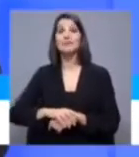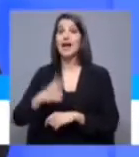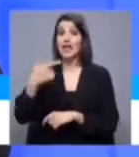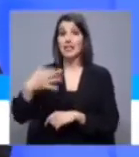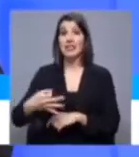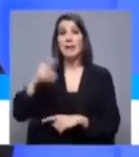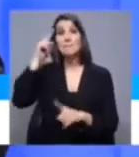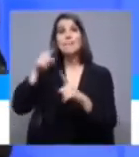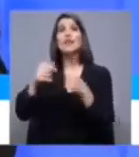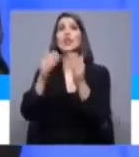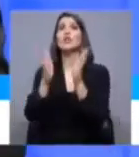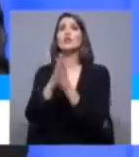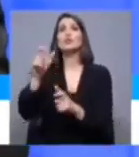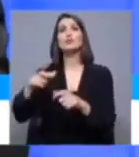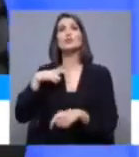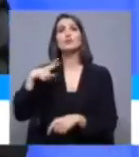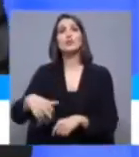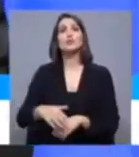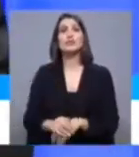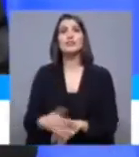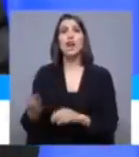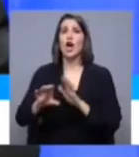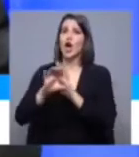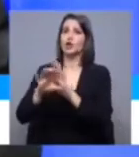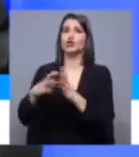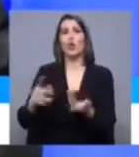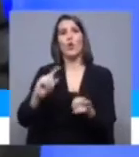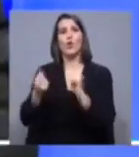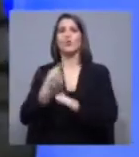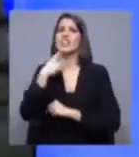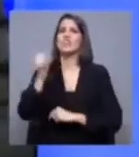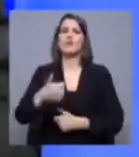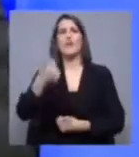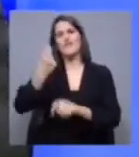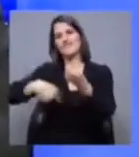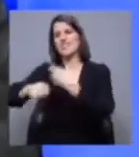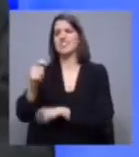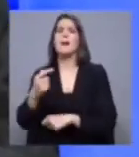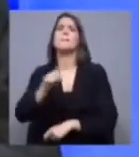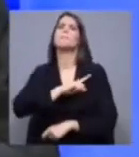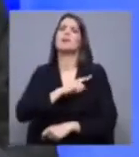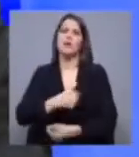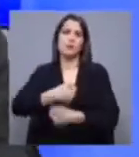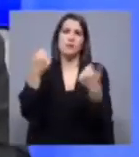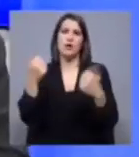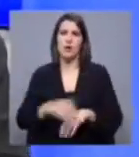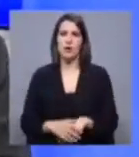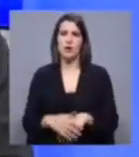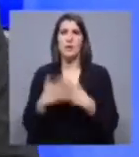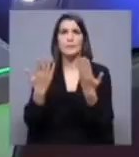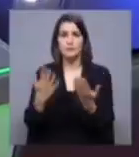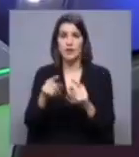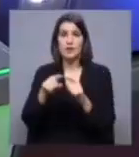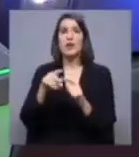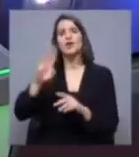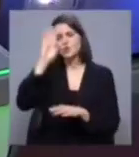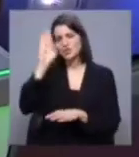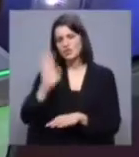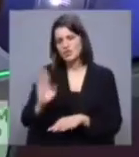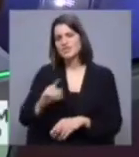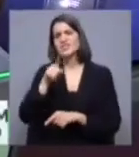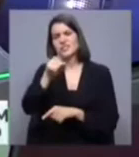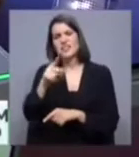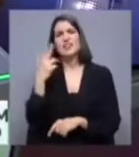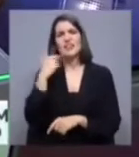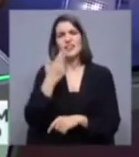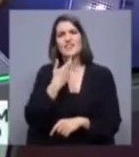TAP é para todos os portugueses. Claro. Agora o Chega a dizer, não, tem que se privatizar a TAP, nem mais. Estás muito enganado. Pois bem, vou dar direito mas se o tema era, eu já sei o que é que o